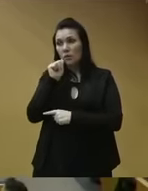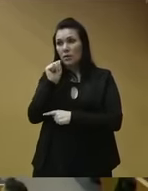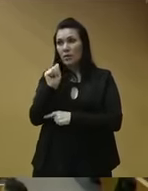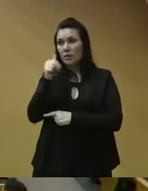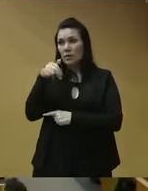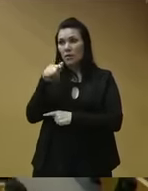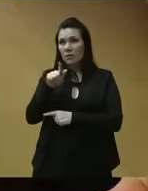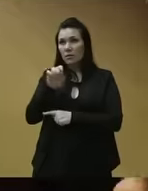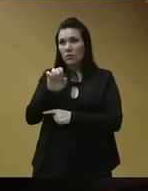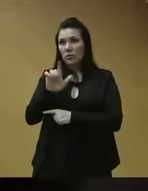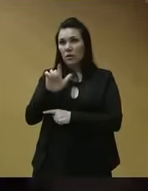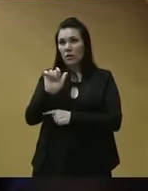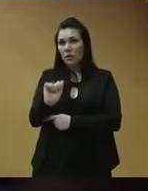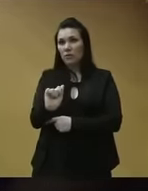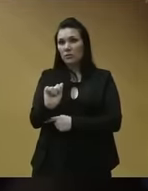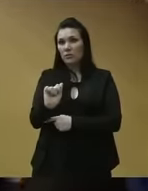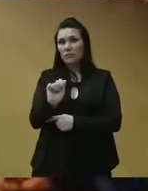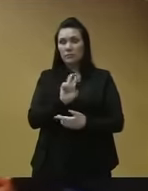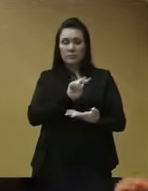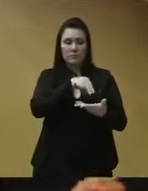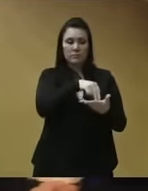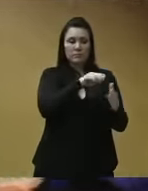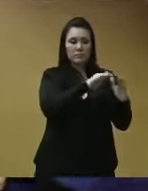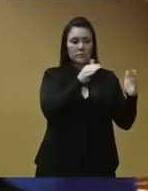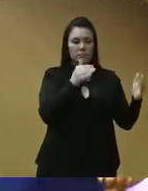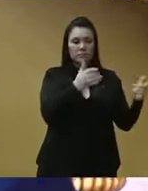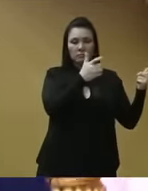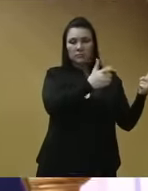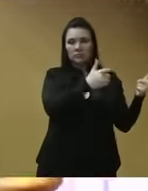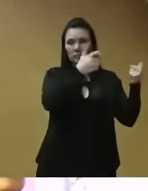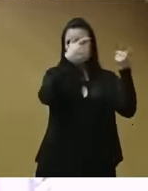de Azevedo, para que se posicione junto à mesa,